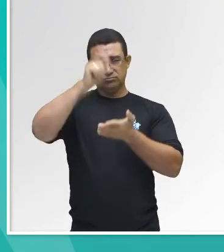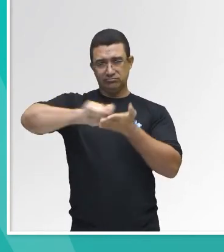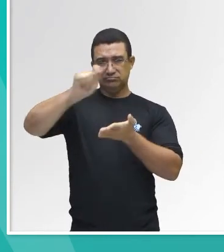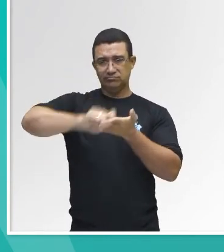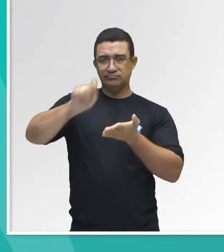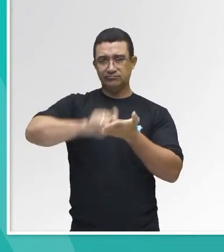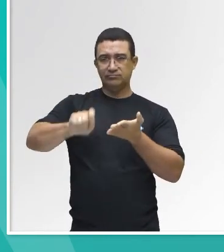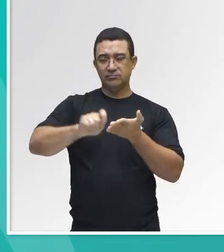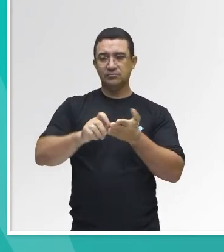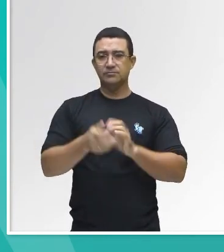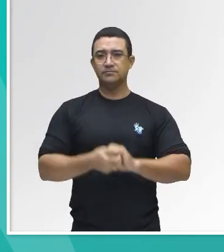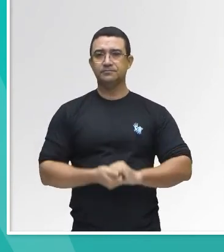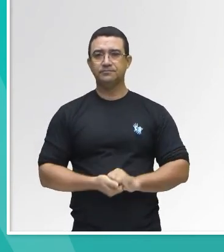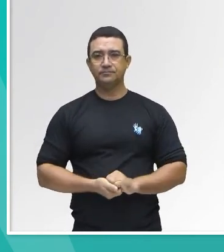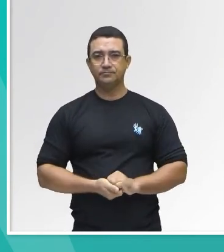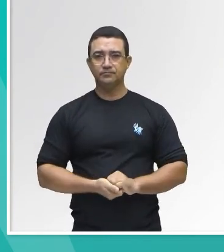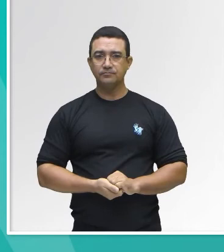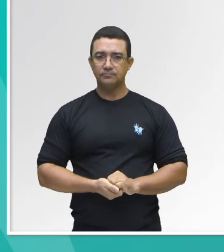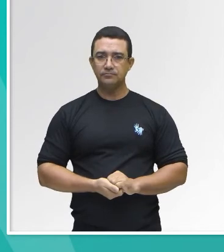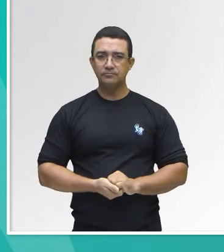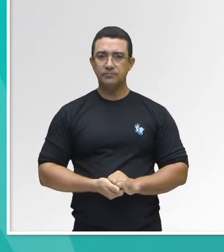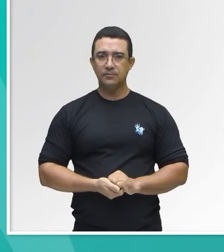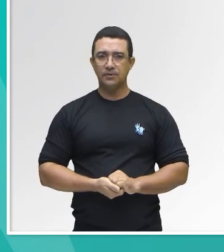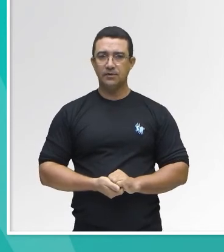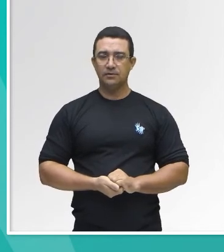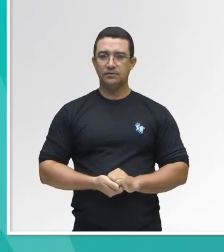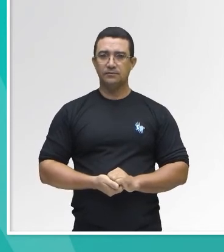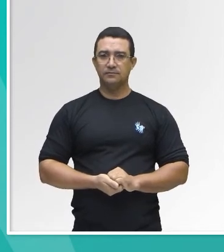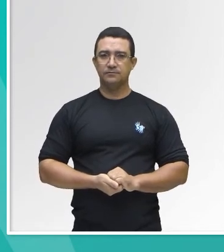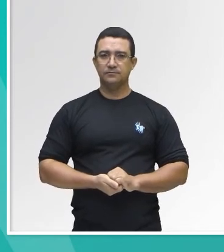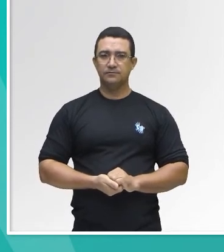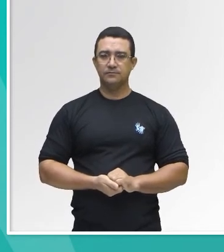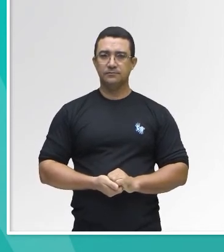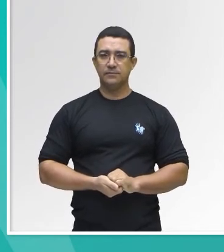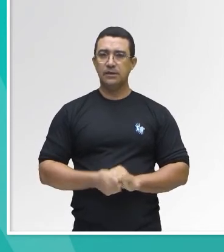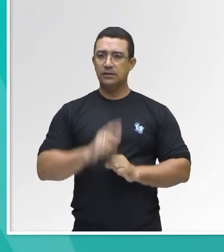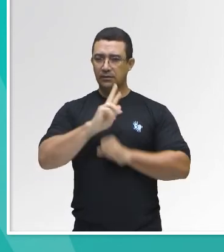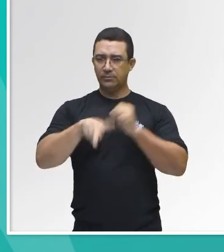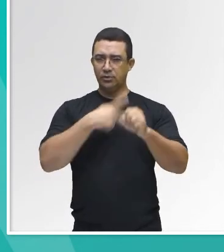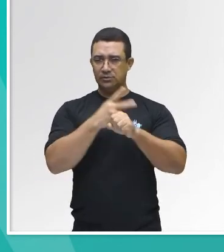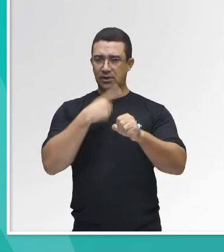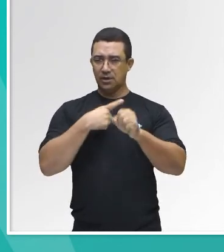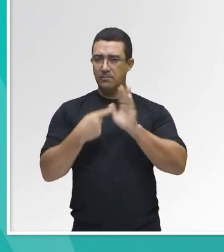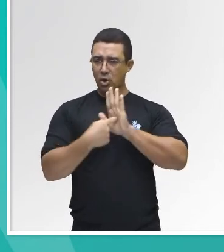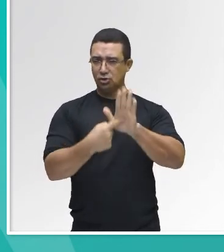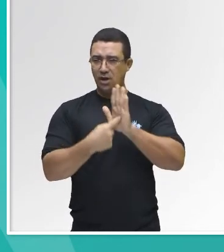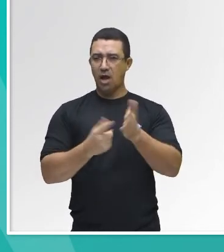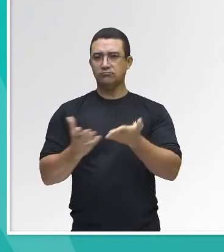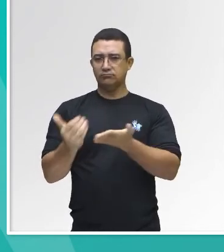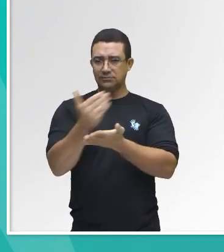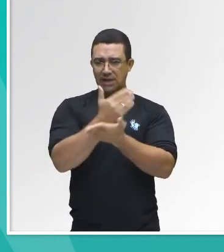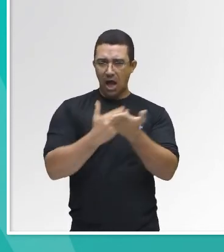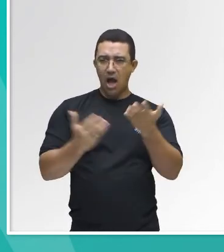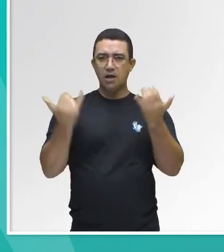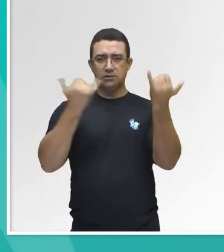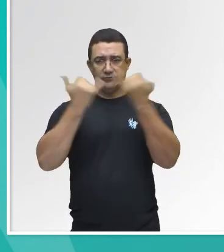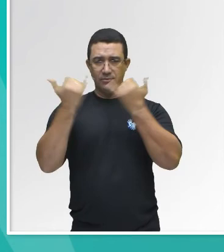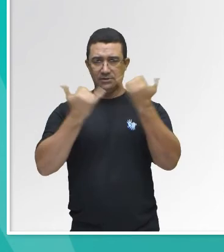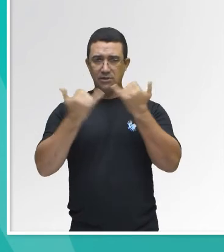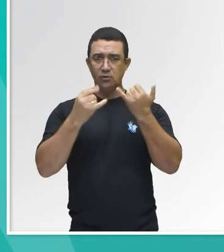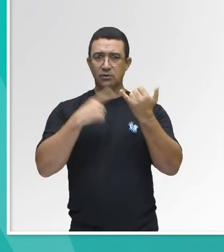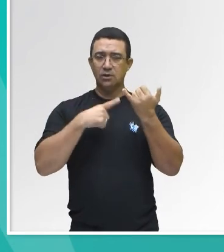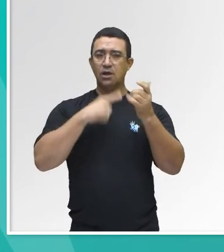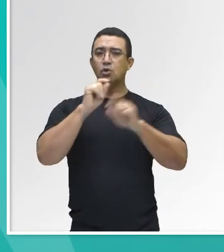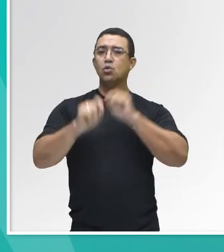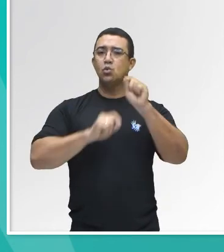era dialogada. Nós temos também, além de apresentar os dados, né? Nós temos aqui